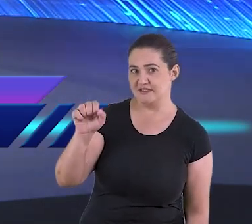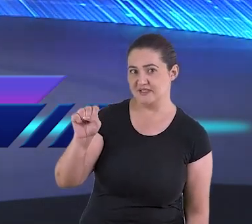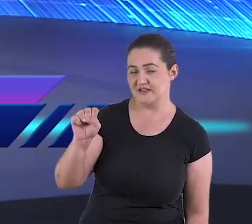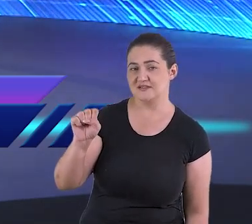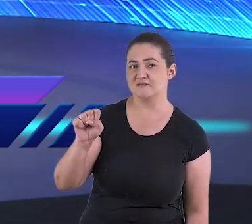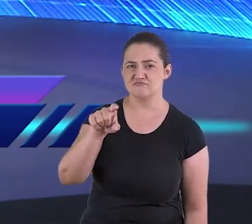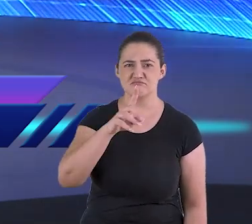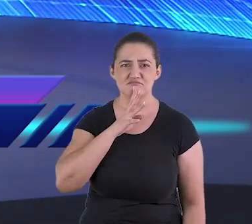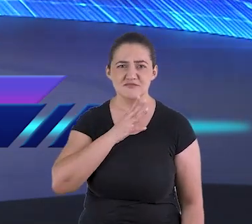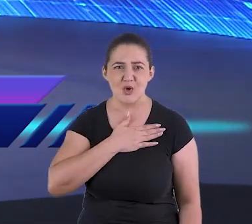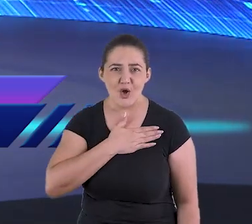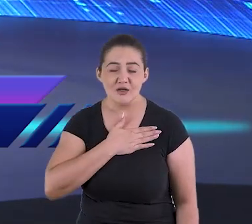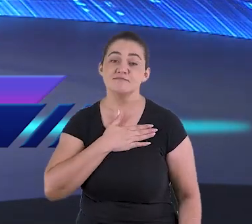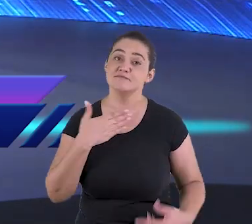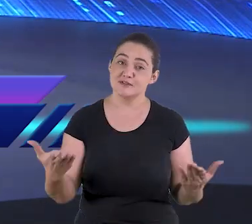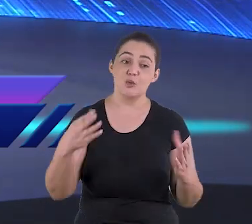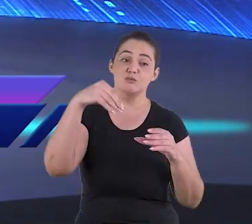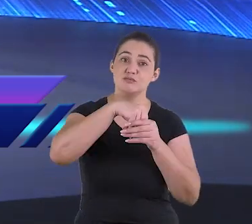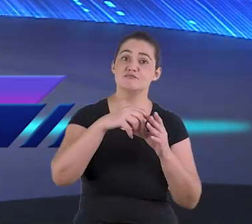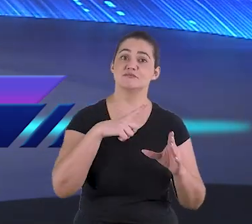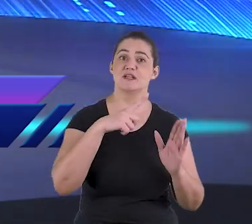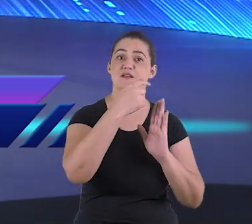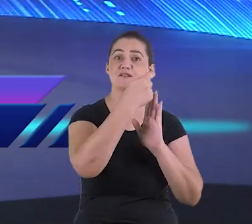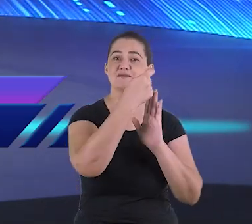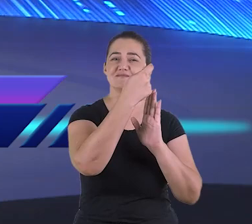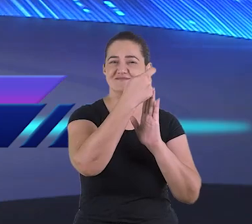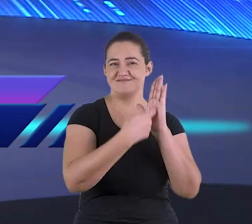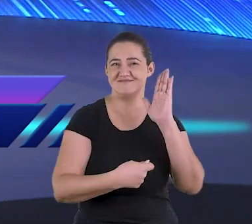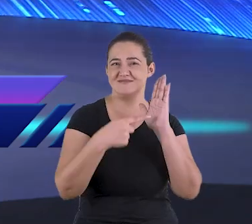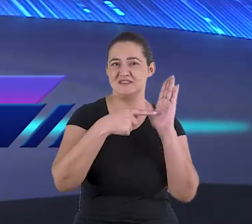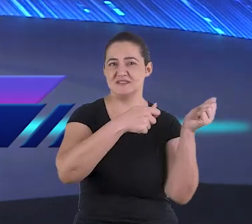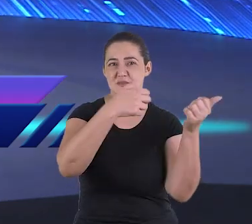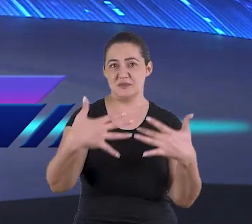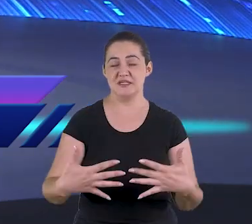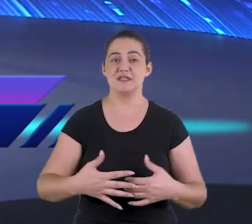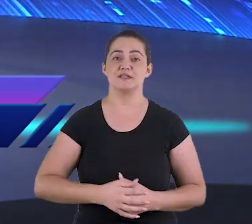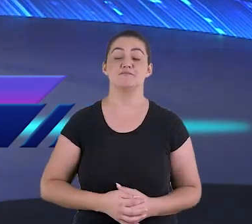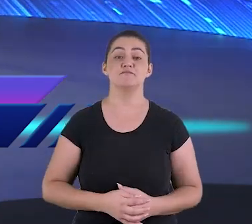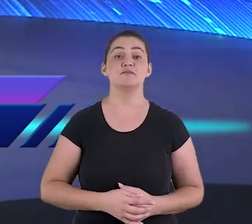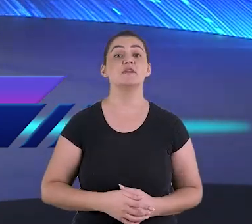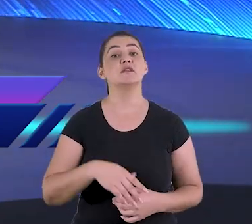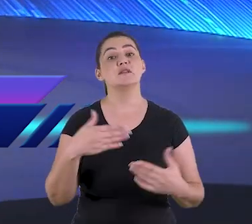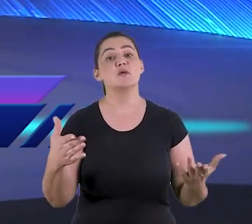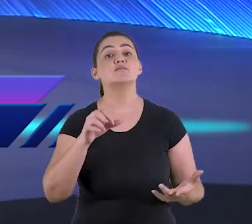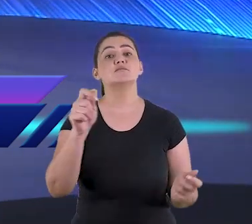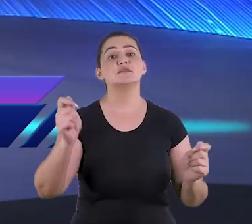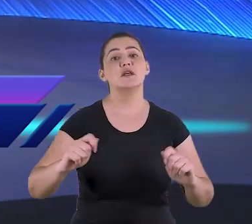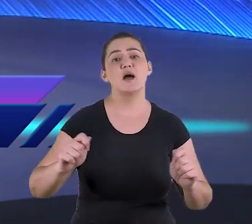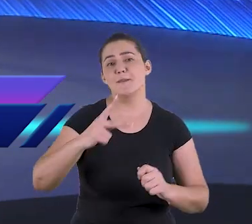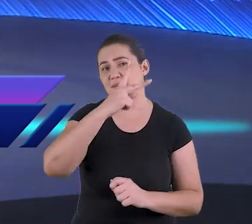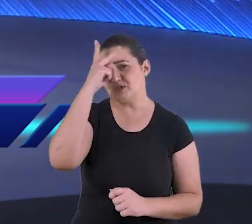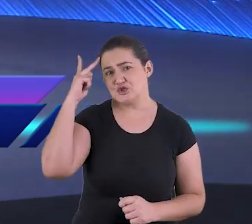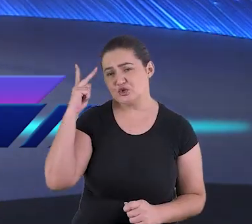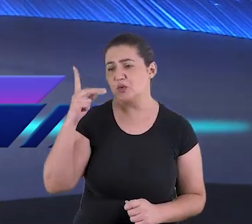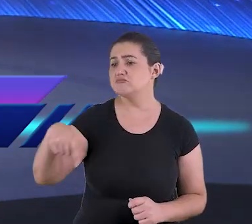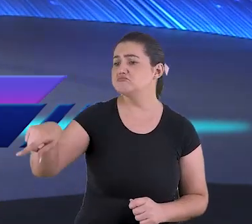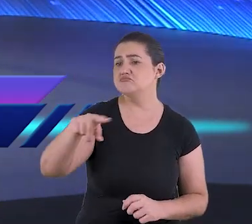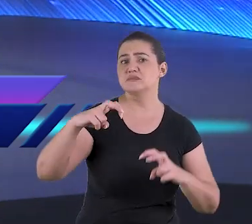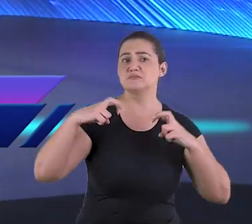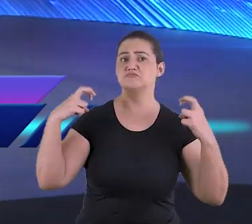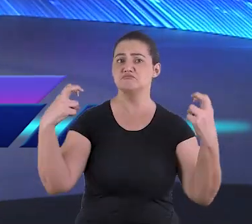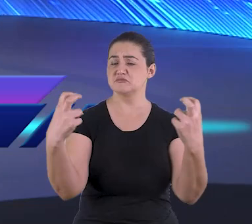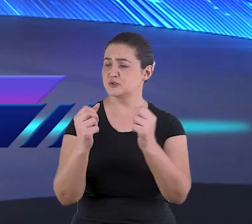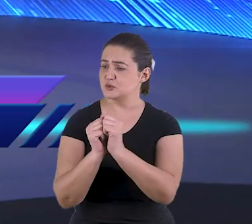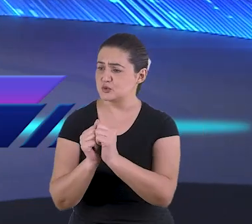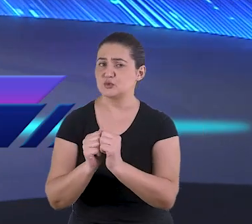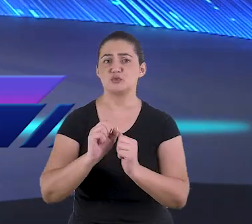porque nós enviamos para você gratuitamente. Para você que me acompanha pela TV, pela rádio, pela internet, e até para o pessoal que está aqui